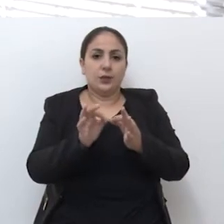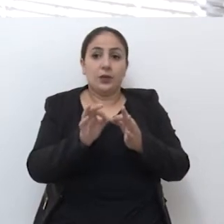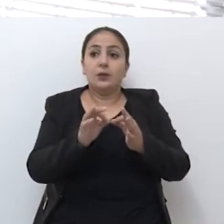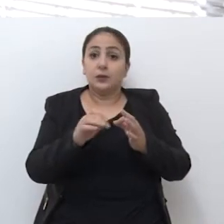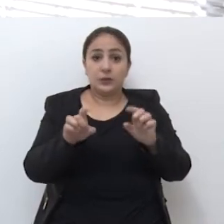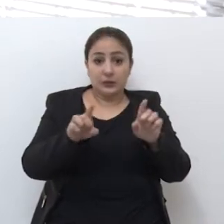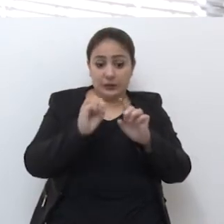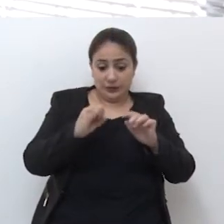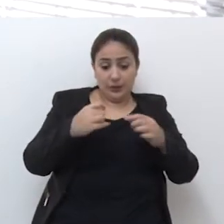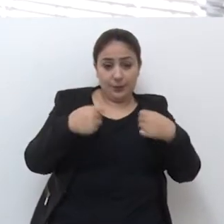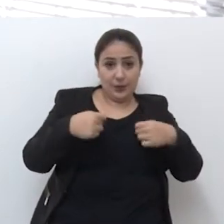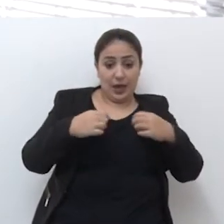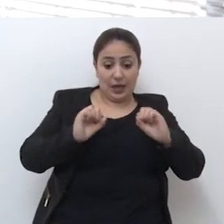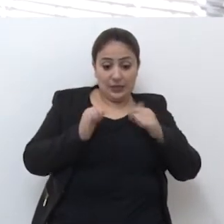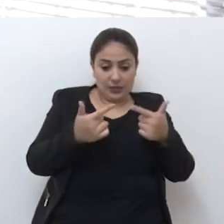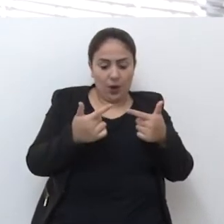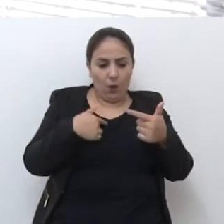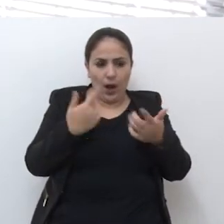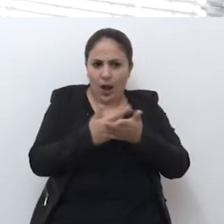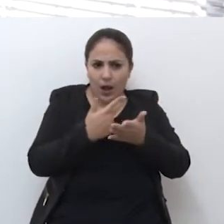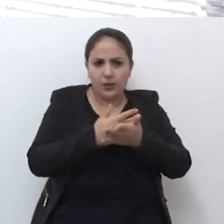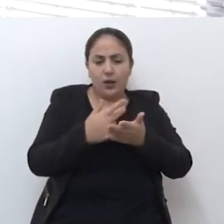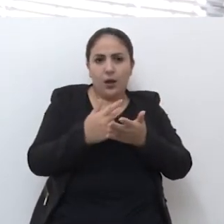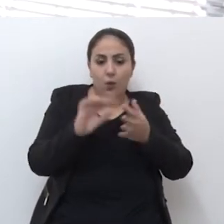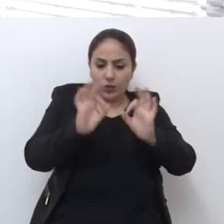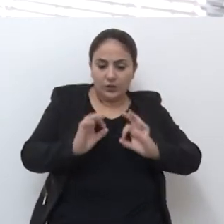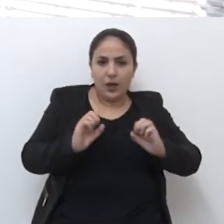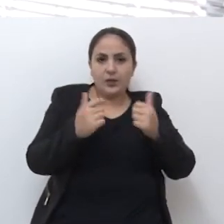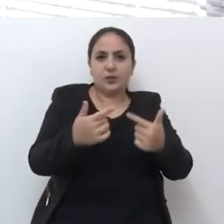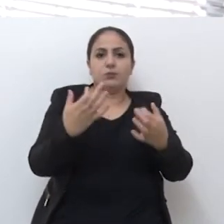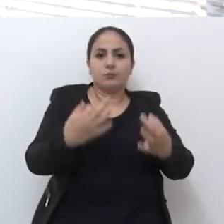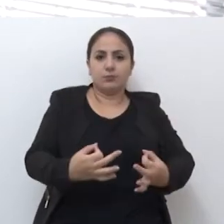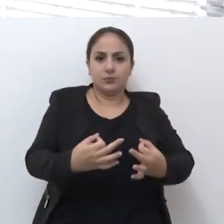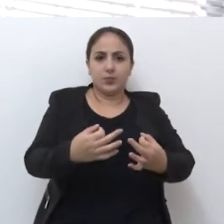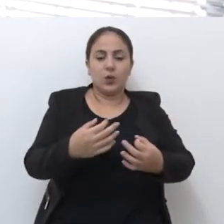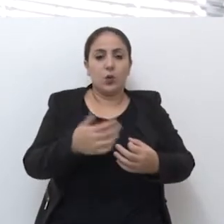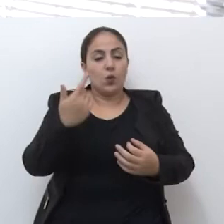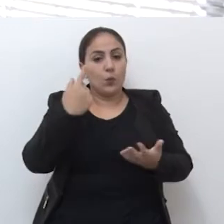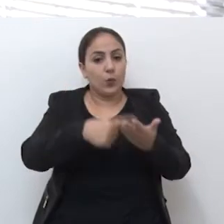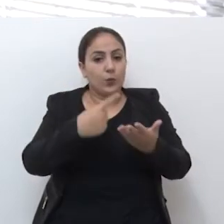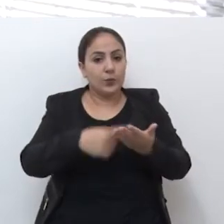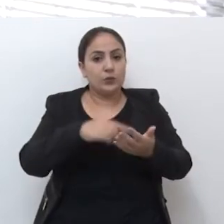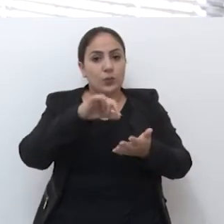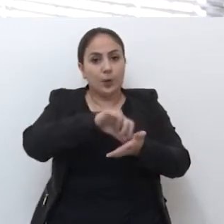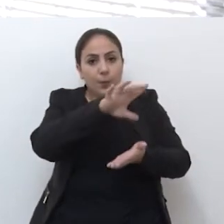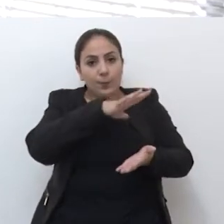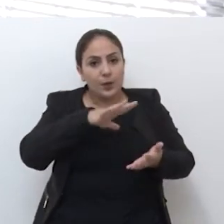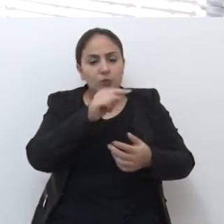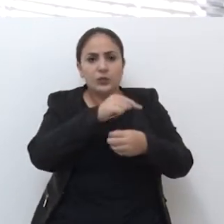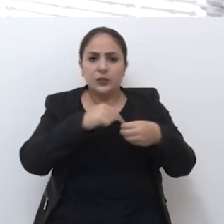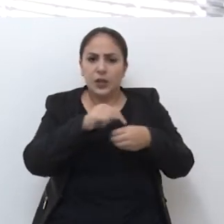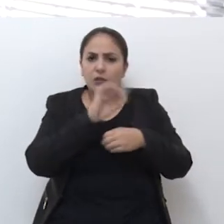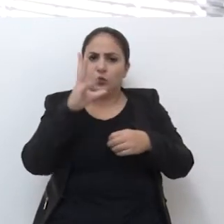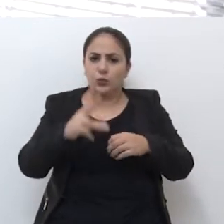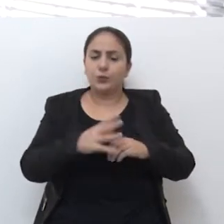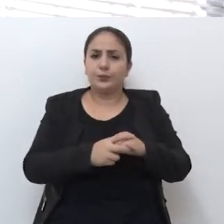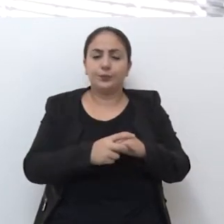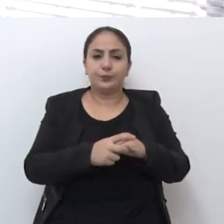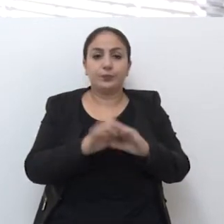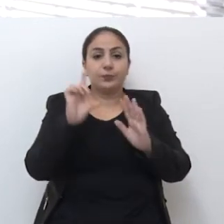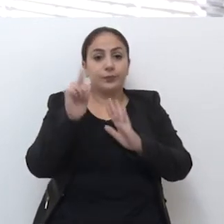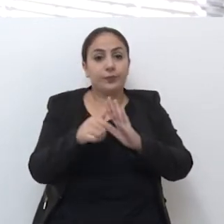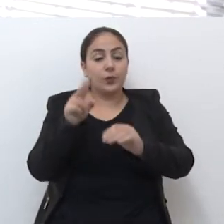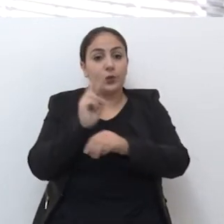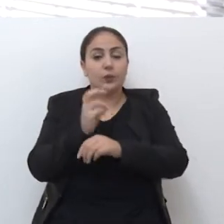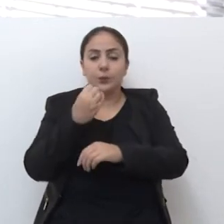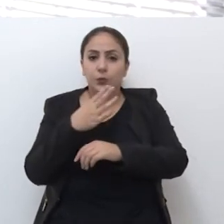um a si próprio, revisitando as suas ações, o seu compromisso com o meio ambiente, com a cidade, com o outro, com o semelhante. Depois,